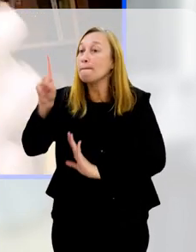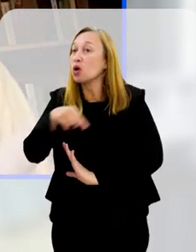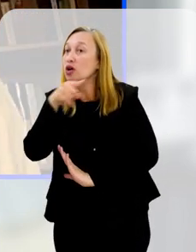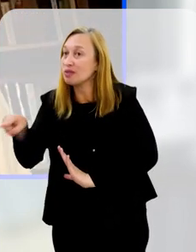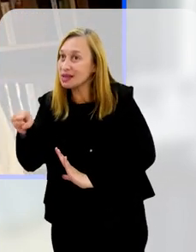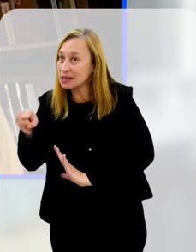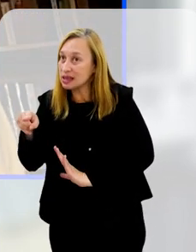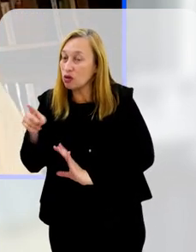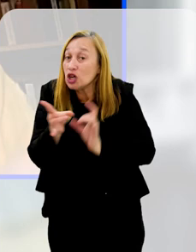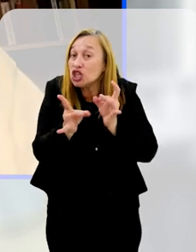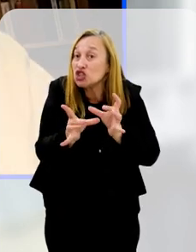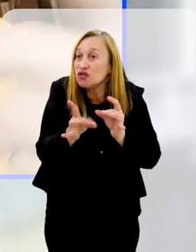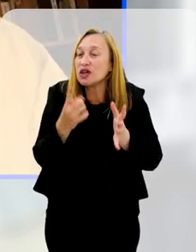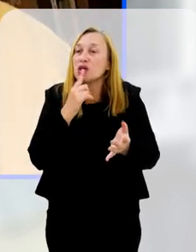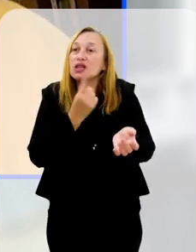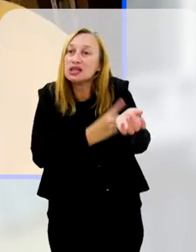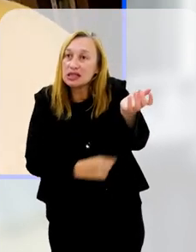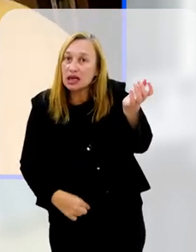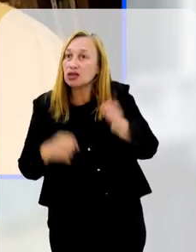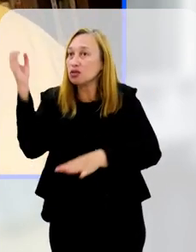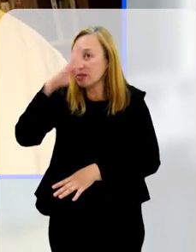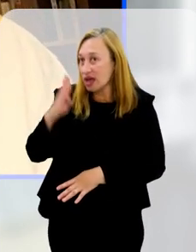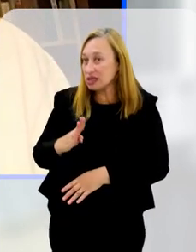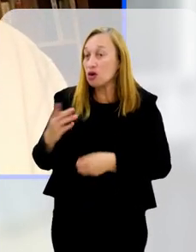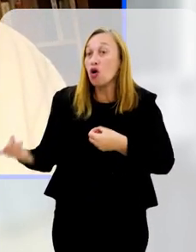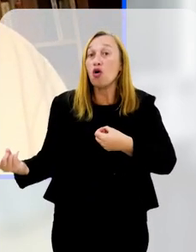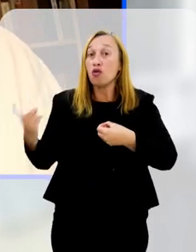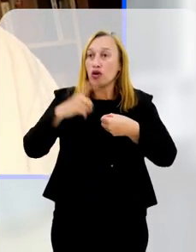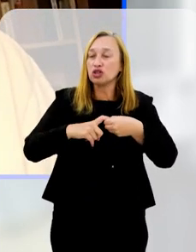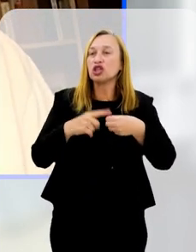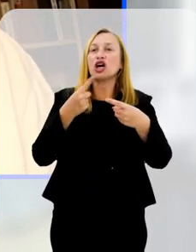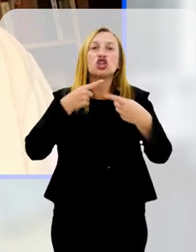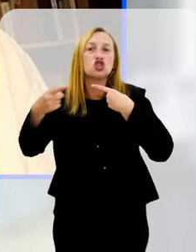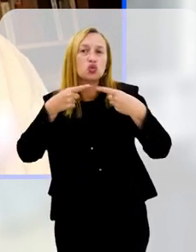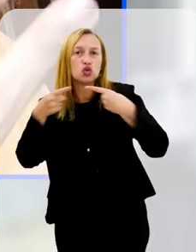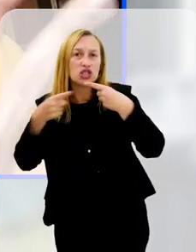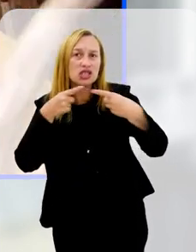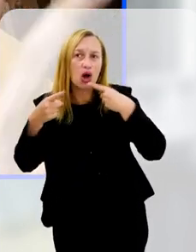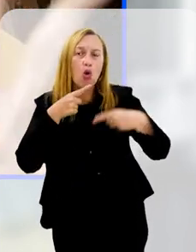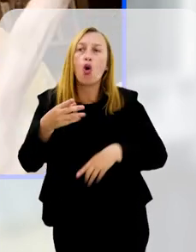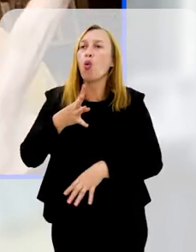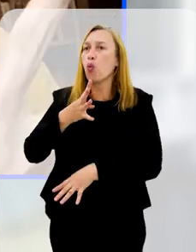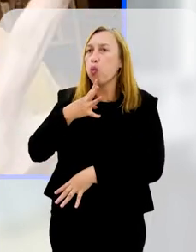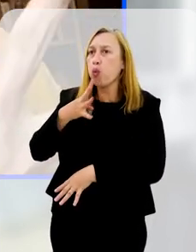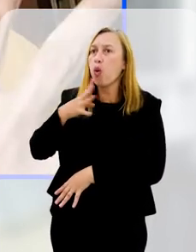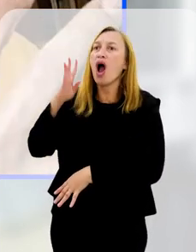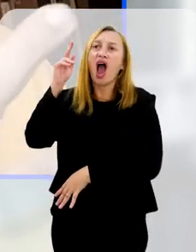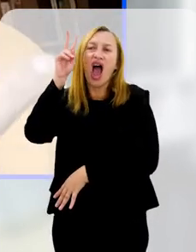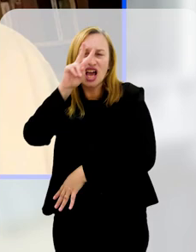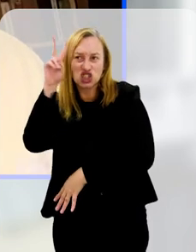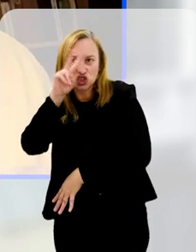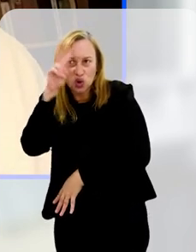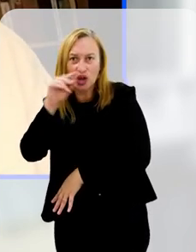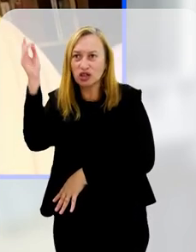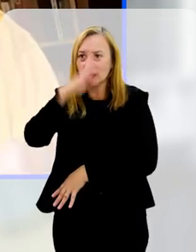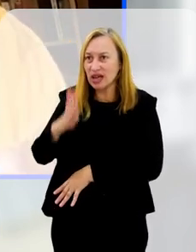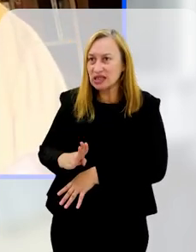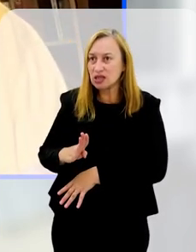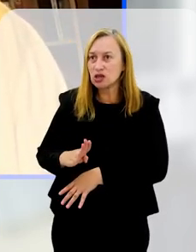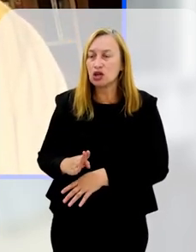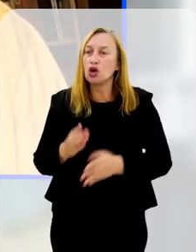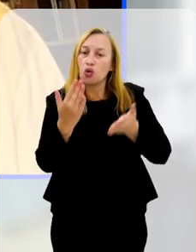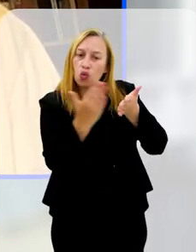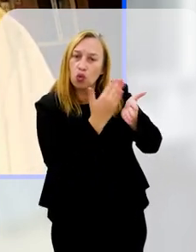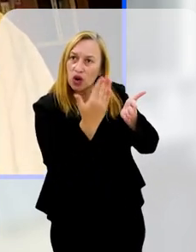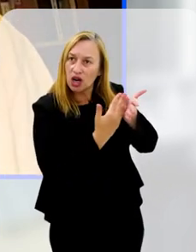de derivados de sangue no Brasil. E essa discussão está voltando, né? Ou seja, conhecendo a história do Brasil, e o